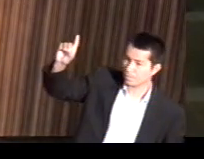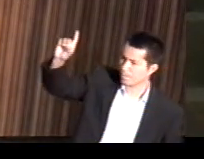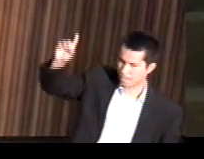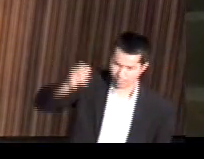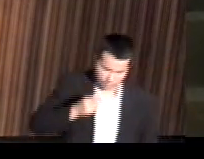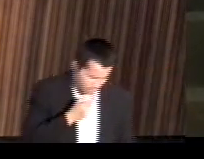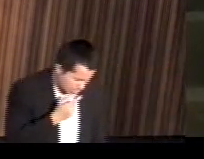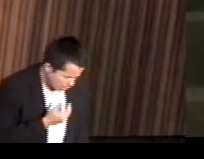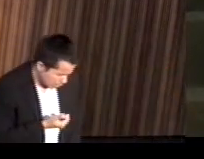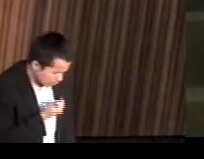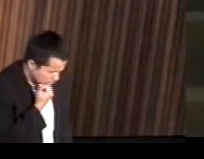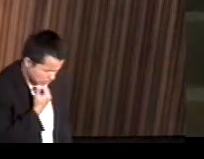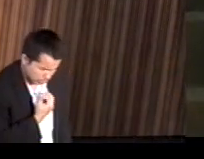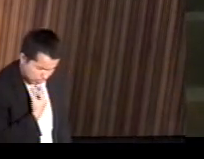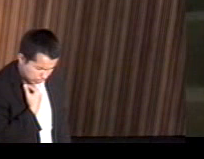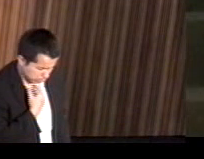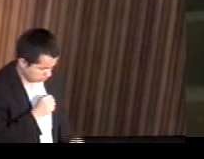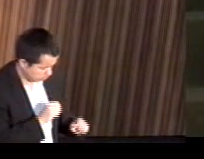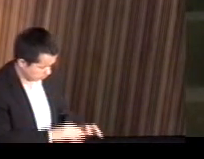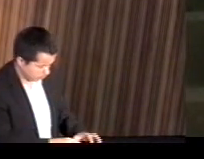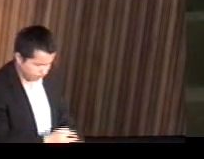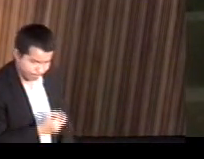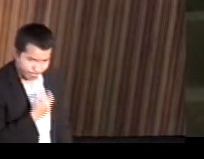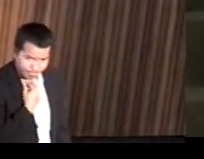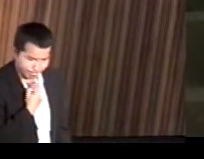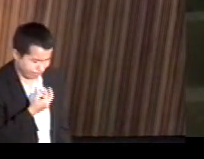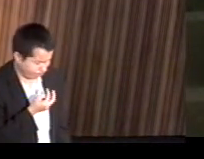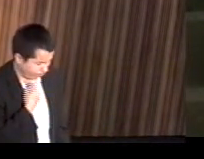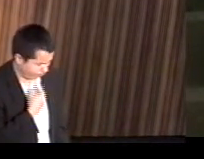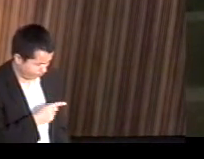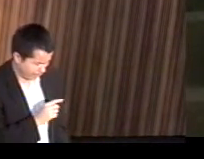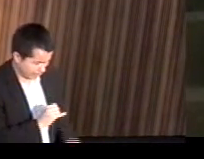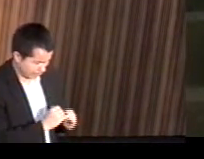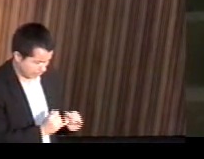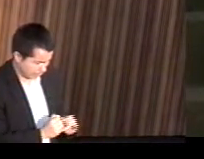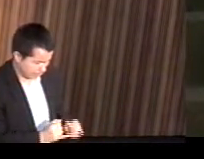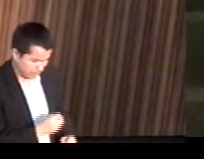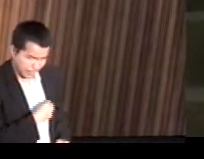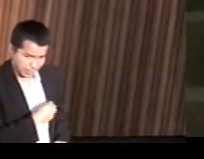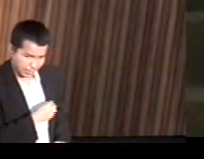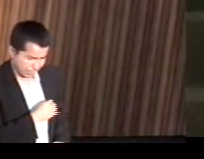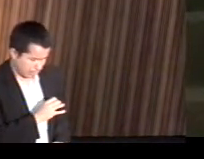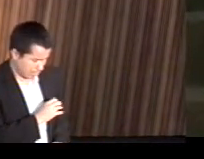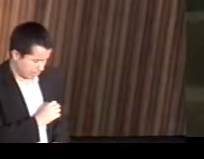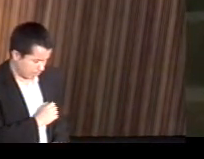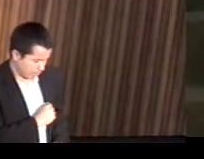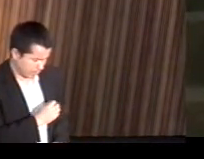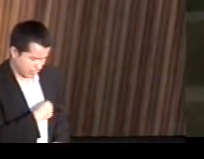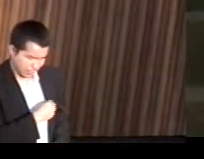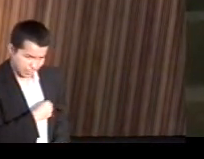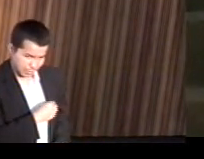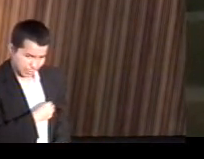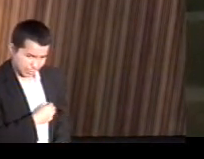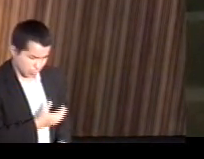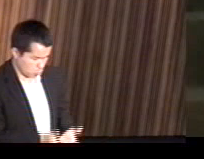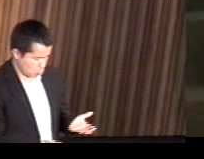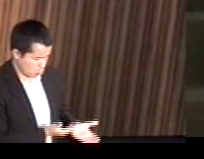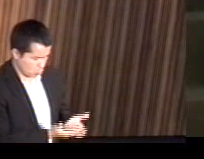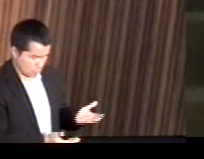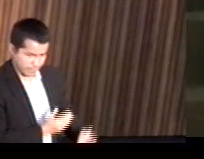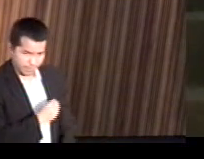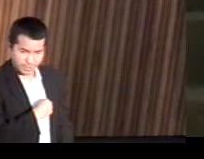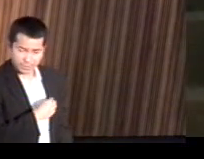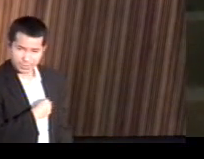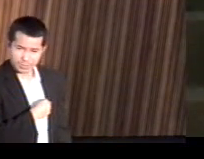É como no tempo de Ezequiel, e você vai ver lá na Bíblia, Ezequiel falando sobre isso, quando dentro